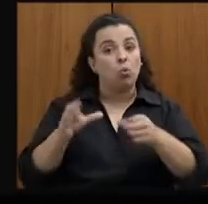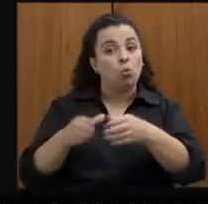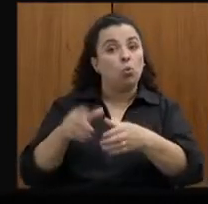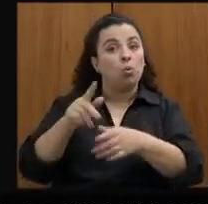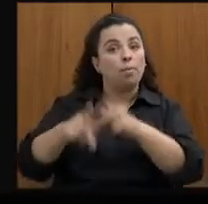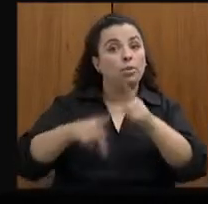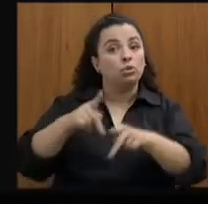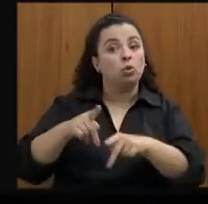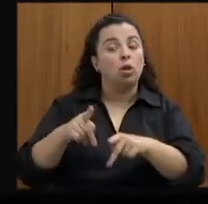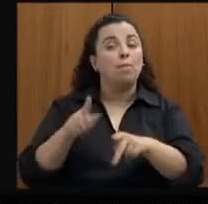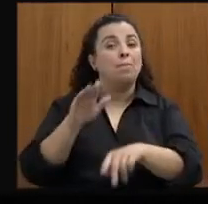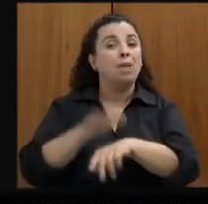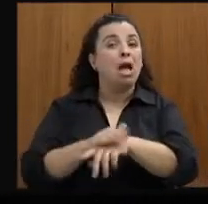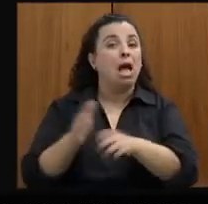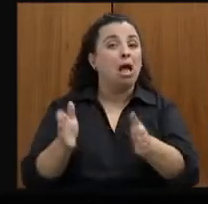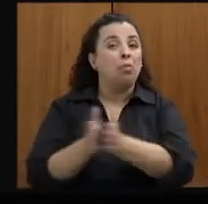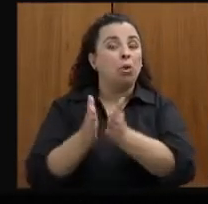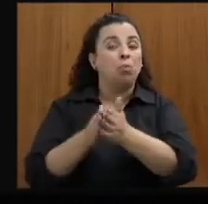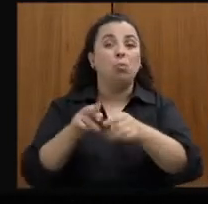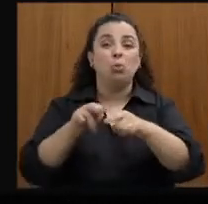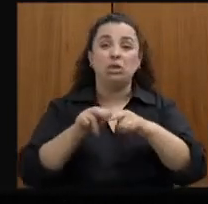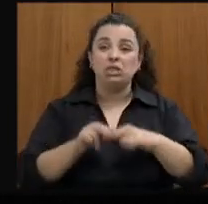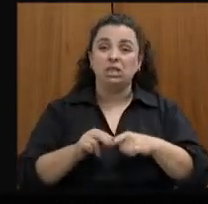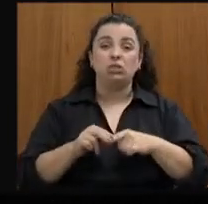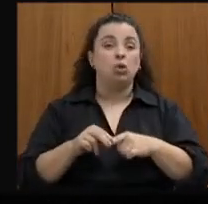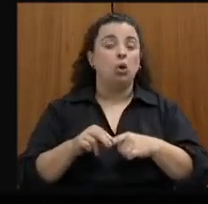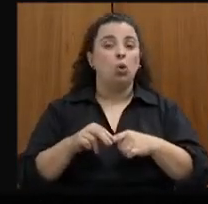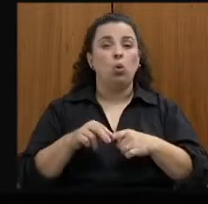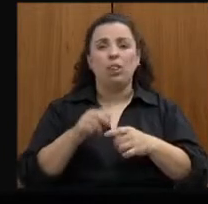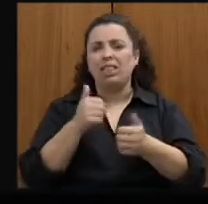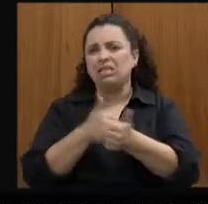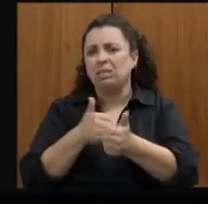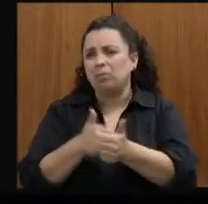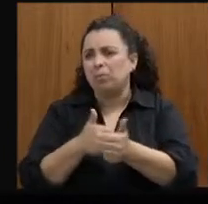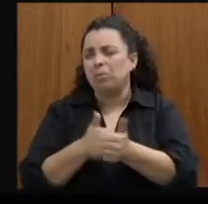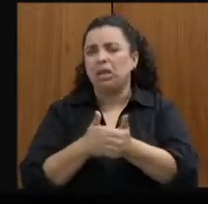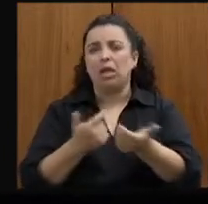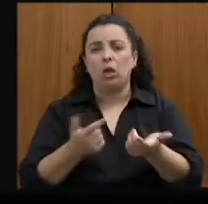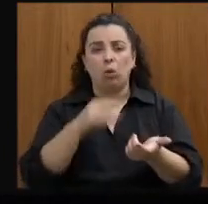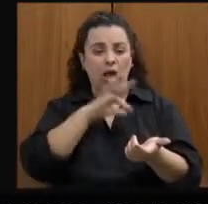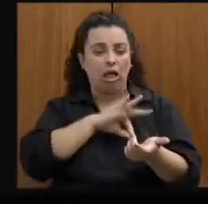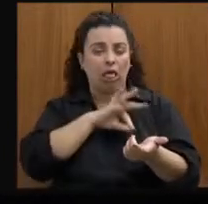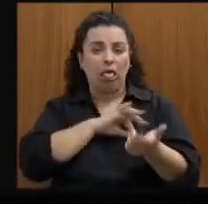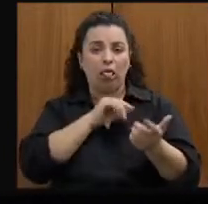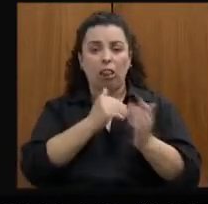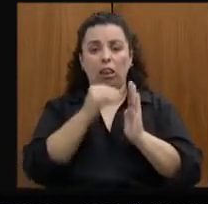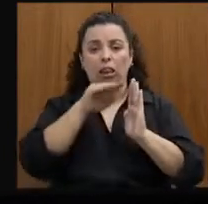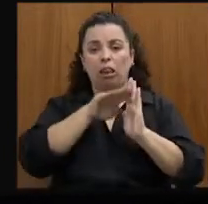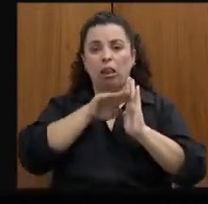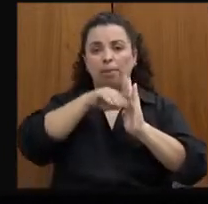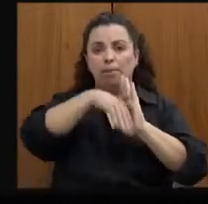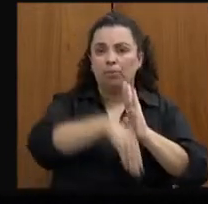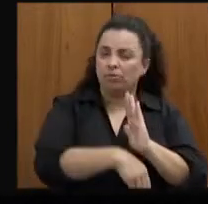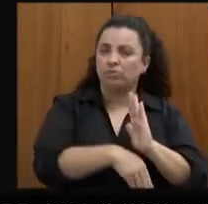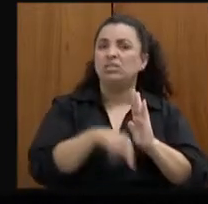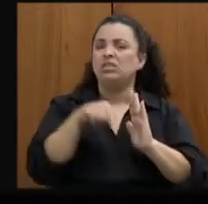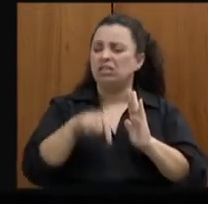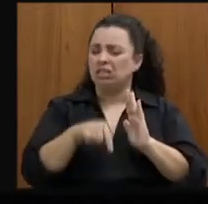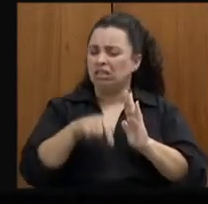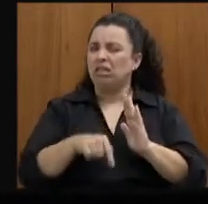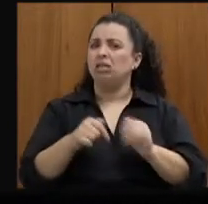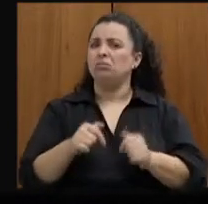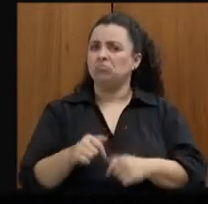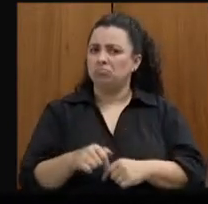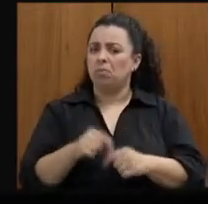o desemprego, a queda de renda do poder aquisitivo foi muito grande. Então, você tem uma combinação explosiva: desemprego, queda